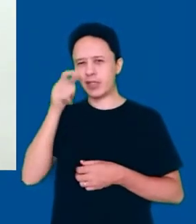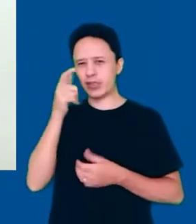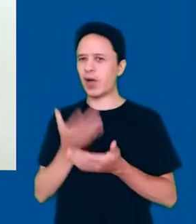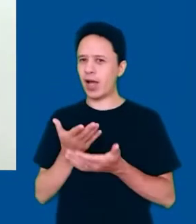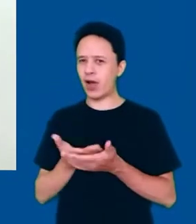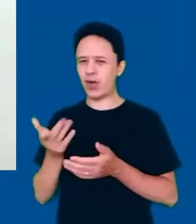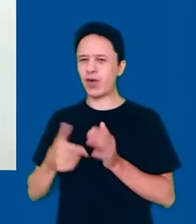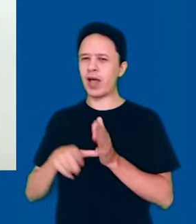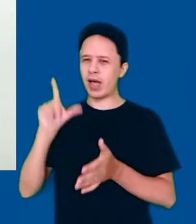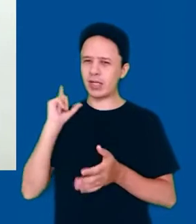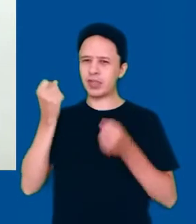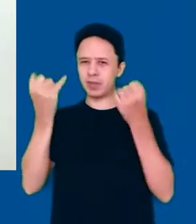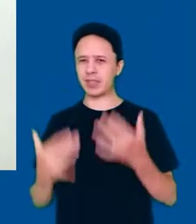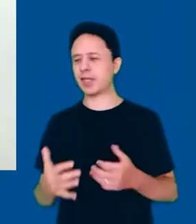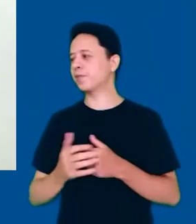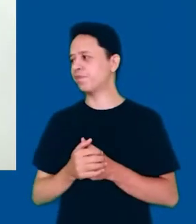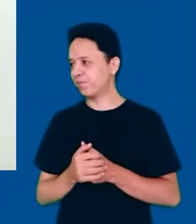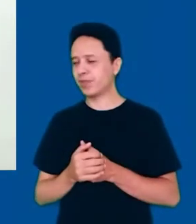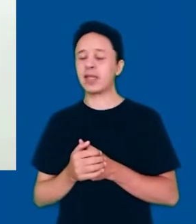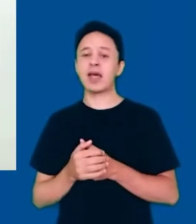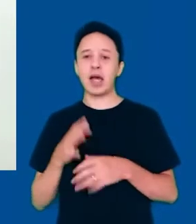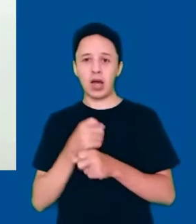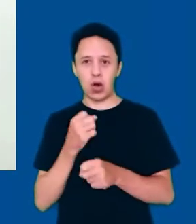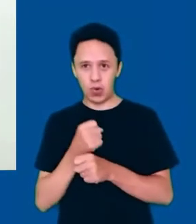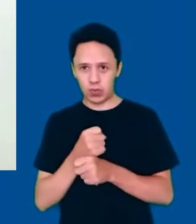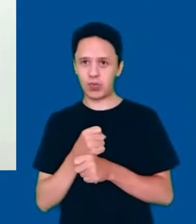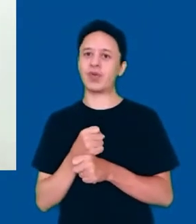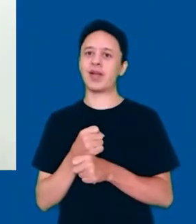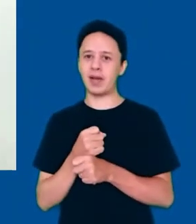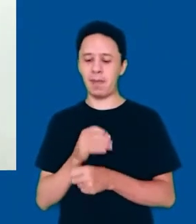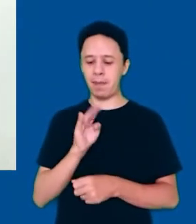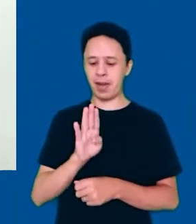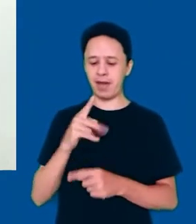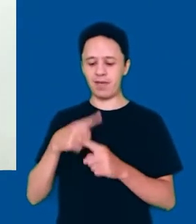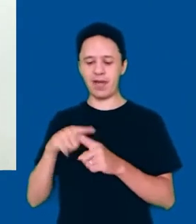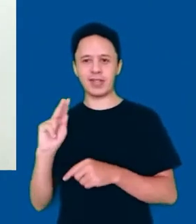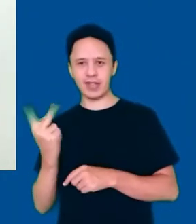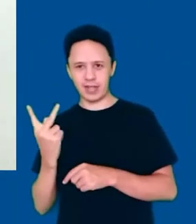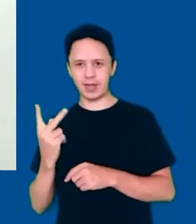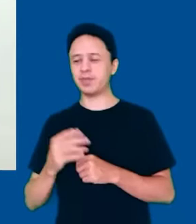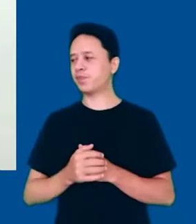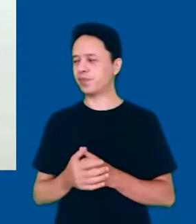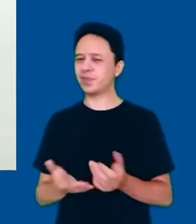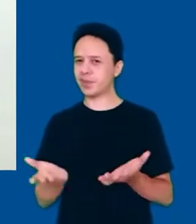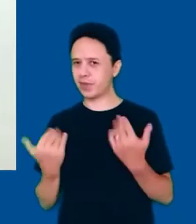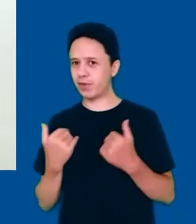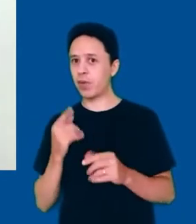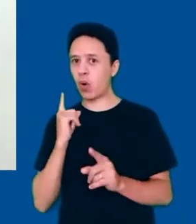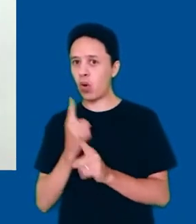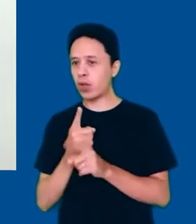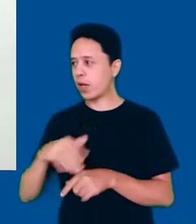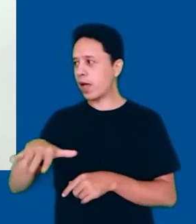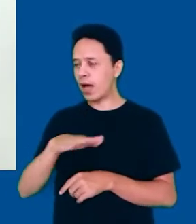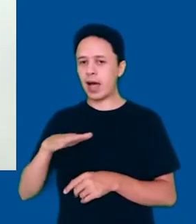fácil, né? É só multiplicar a base pela altura e eu consigo encontrar a área de um paralelogramo. Então vamos fazer isso? Vamos encontrar